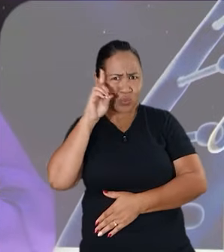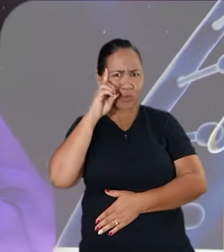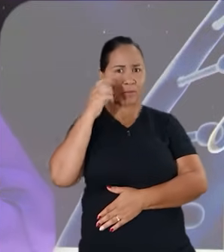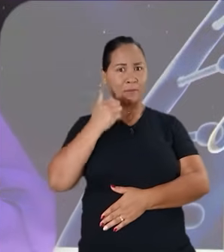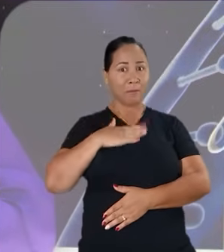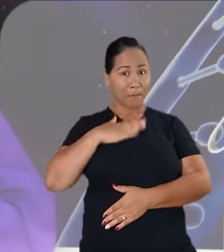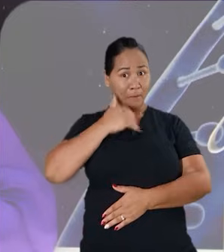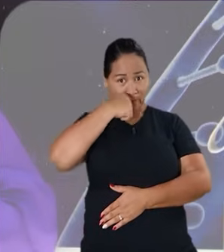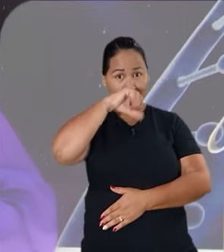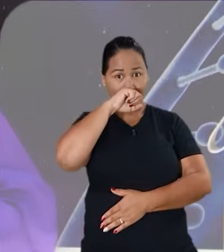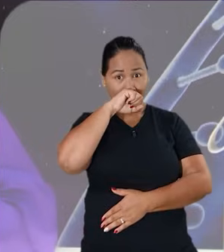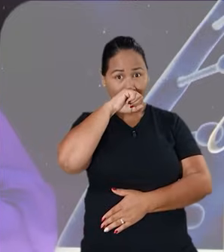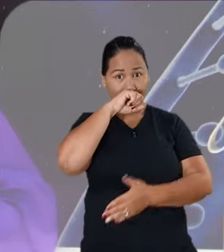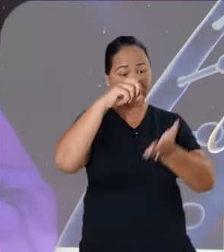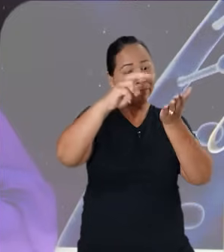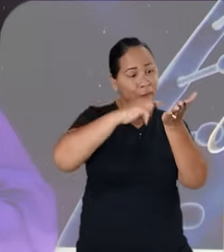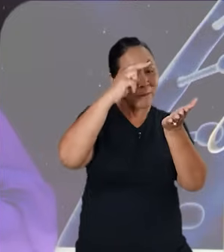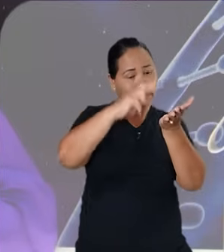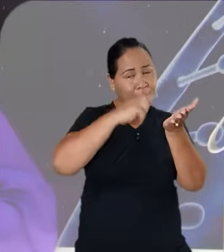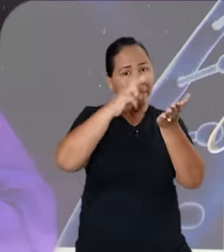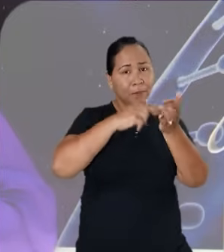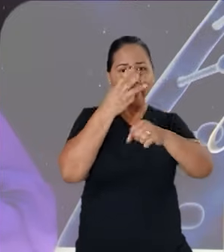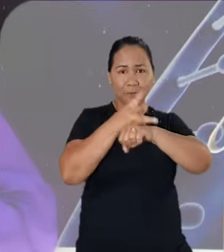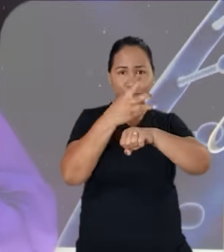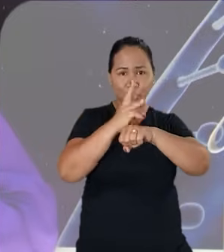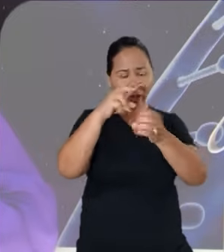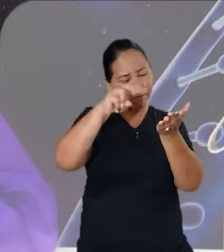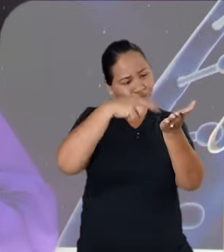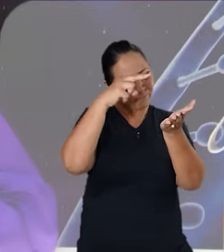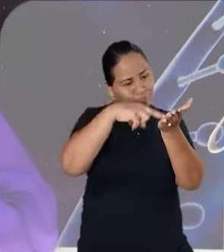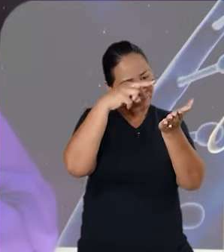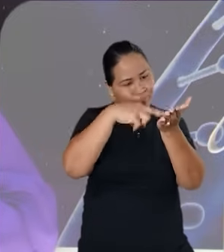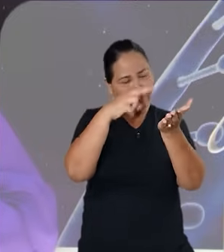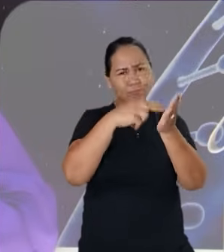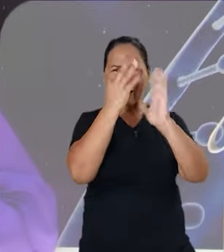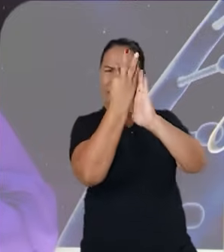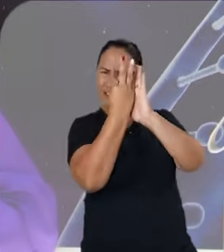e eu nunca respondi porque eu não tinha tempo.